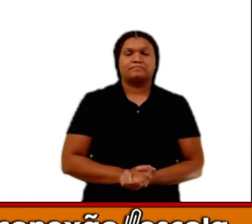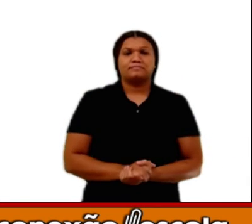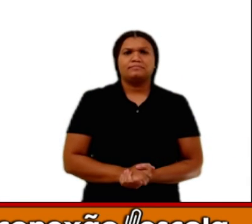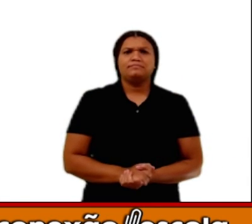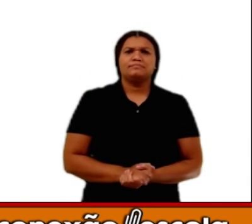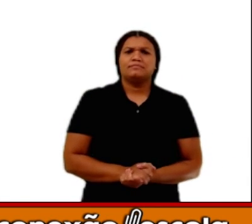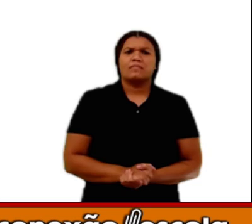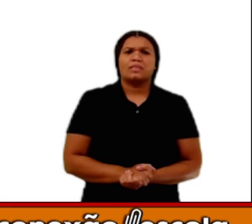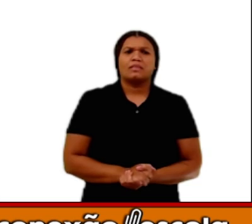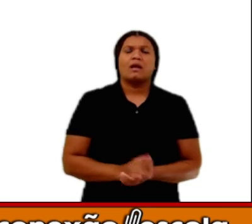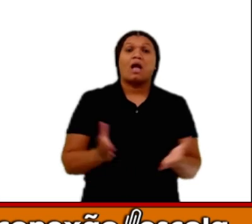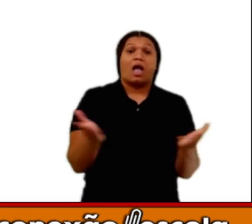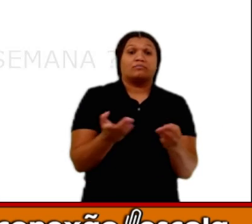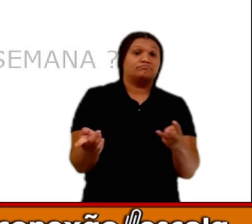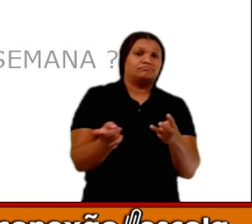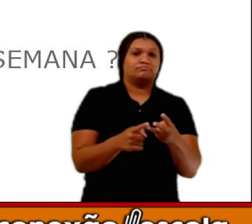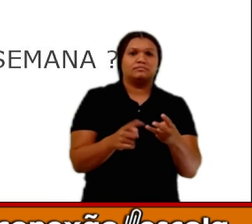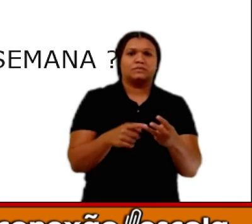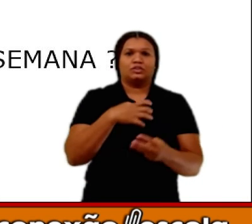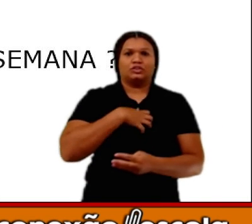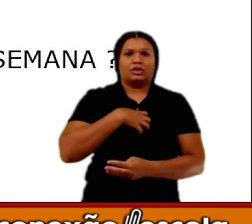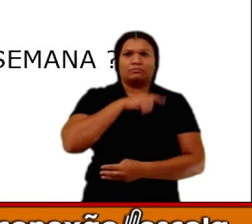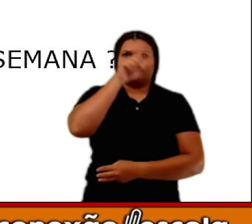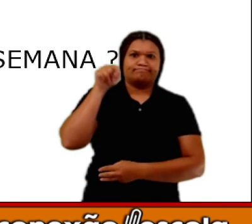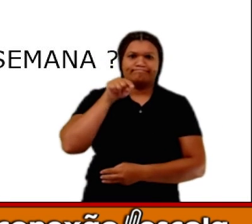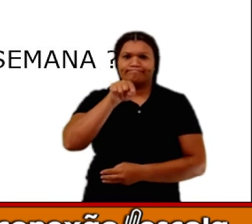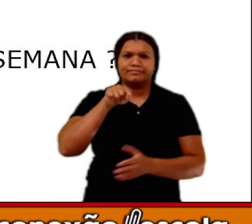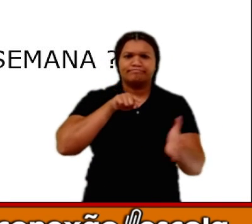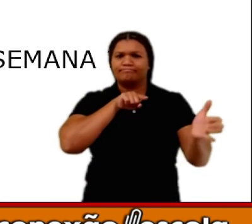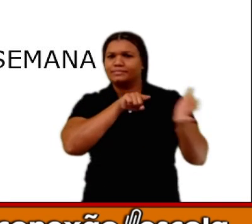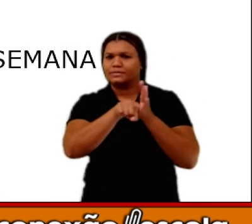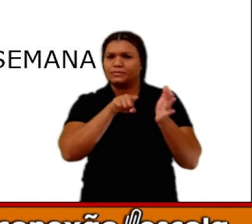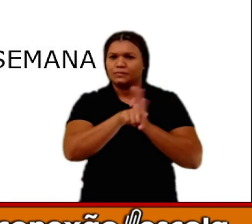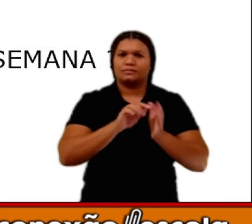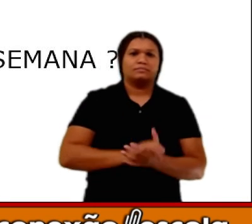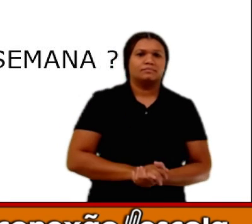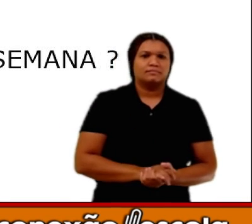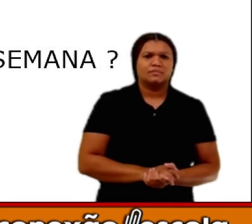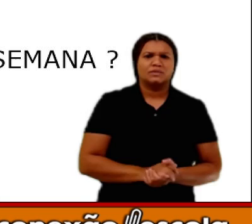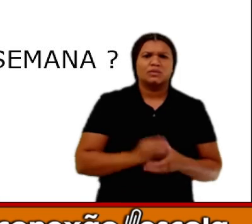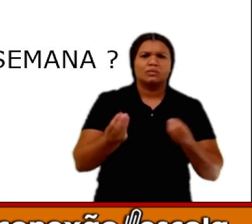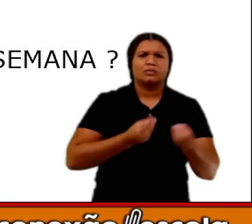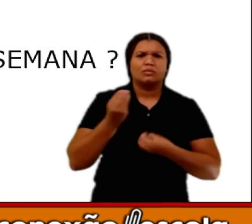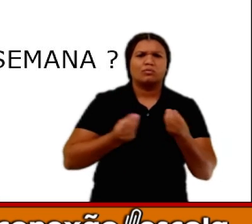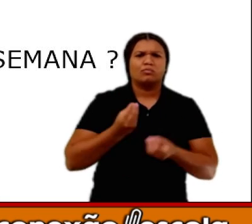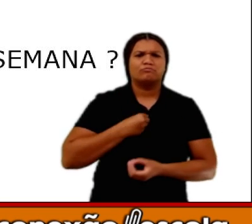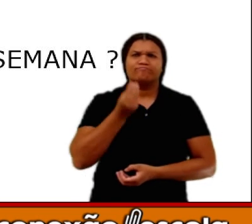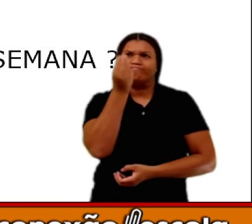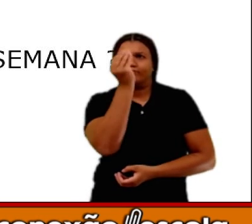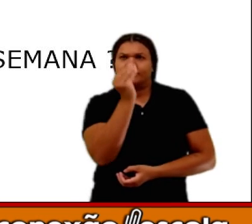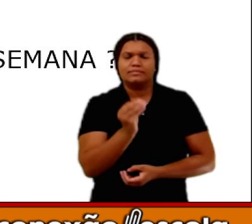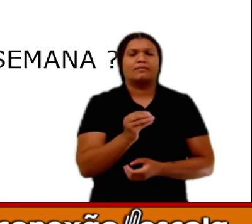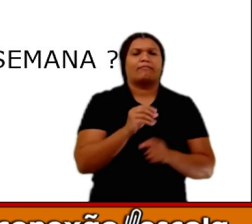vamos para forma interrogativa nós olha olha só como é que a gente Interroga como que nós fazemos essas